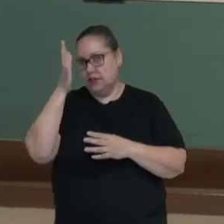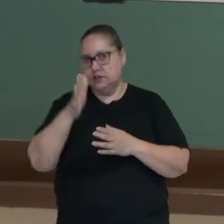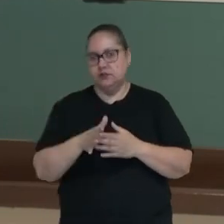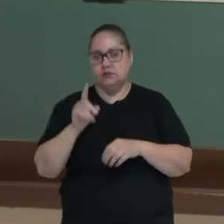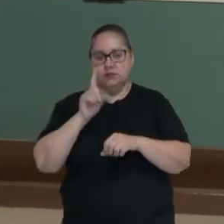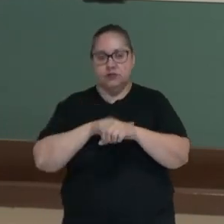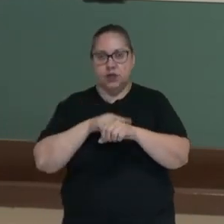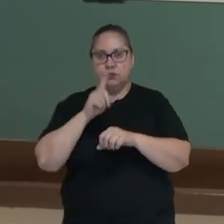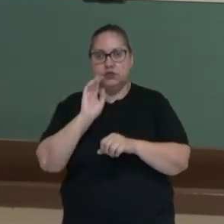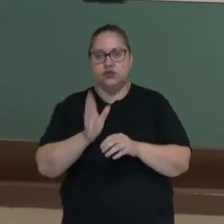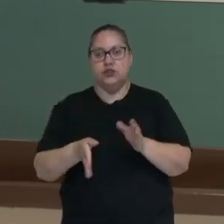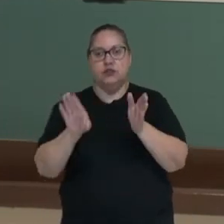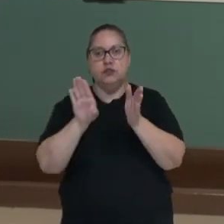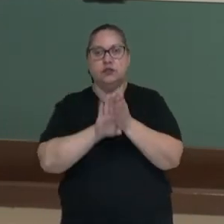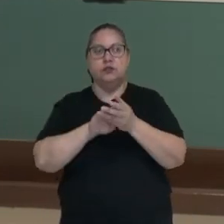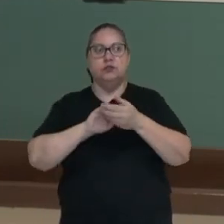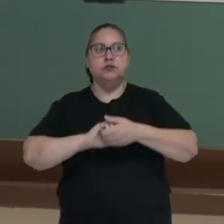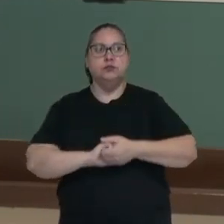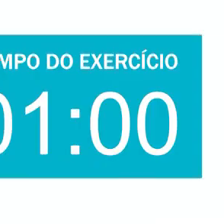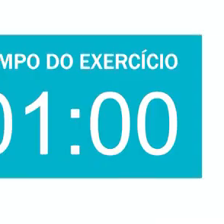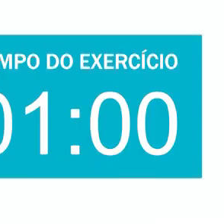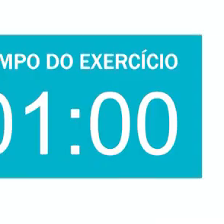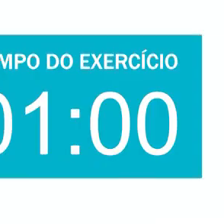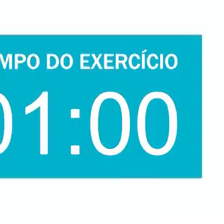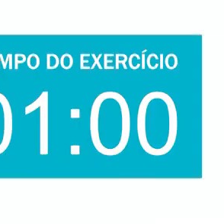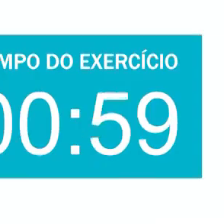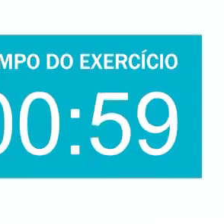vou dar um tempinho e eu já retorno.